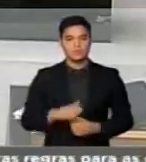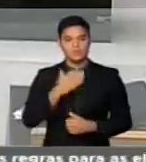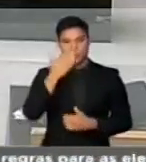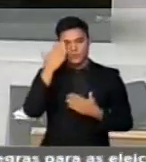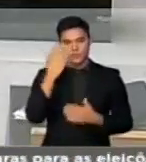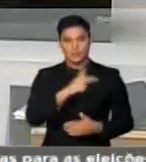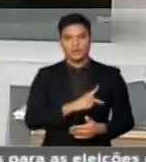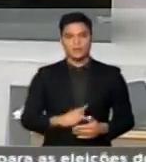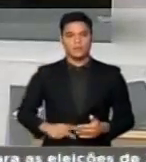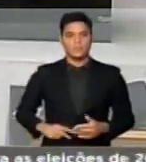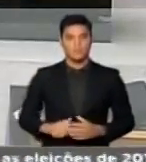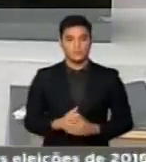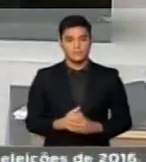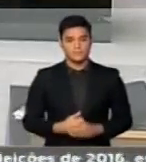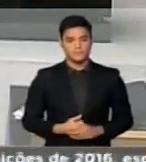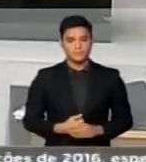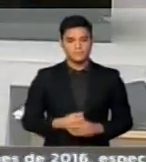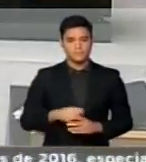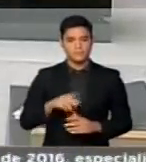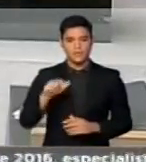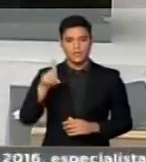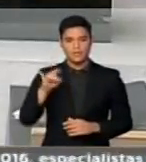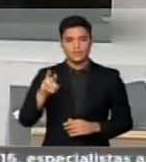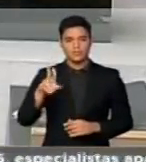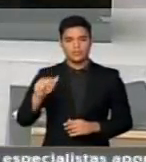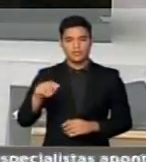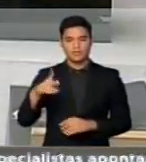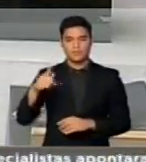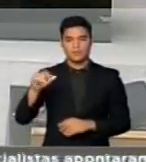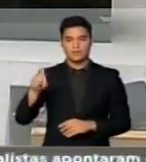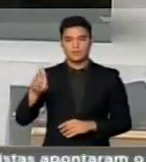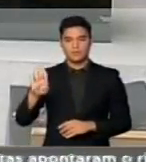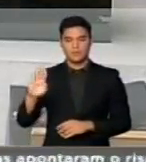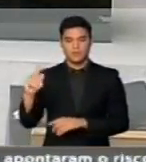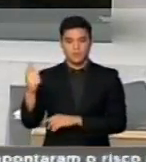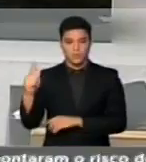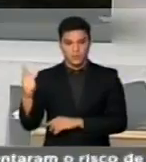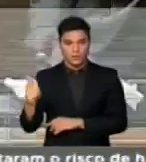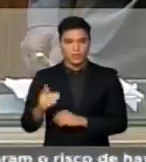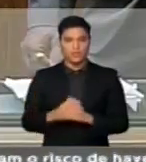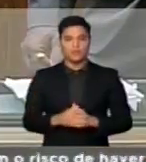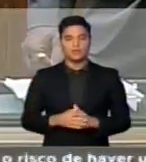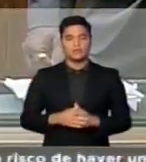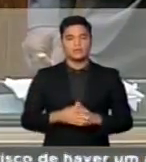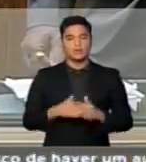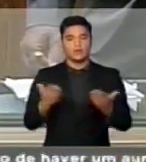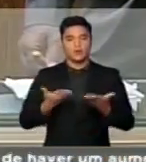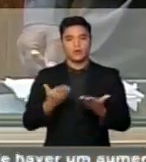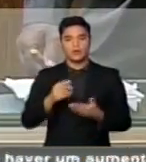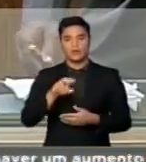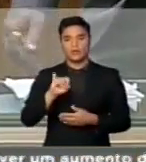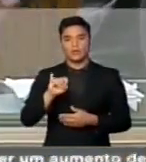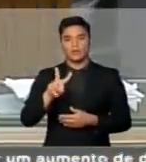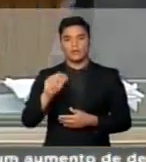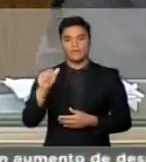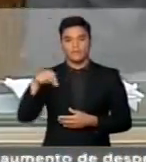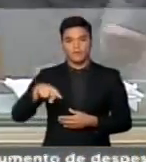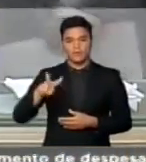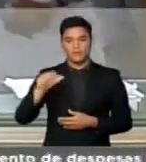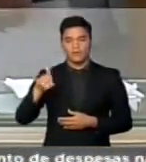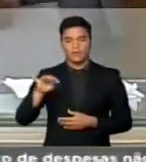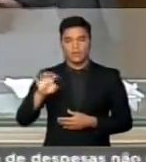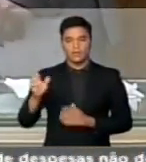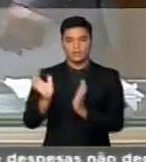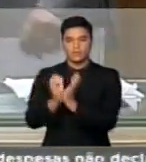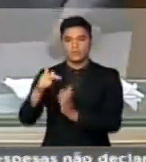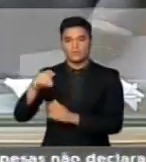Deputado Alexandre Baldi, do PSDB de Goiás. Convido agora para fazer uso da palavra o deputado Ivan Valente, do